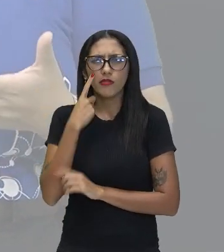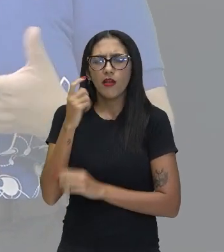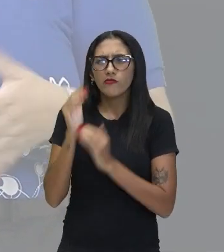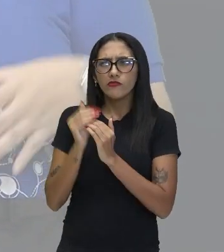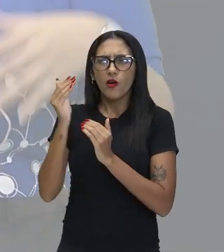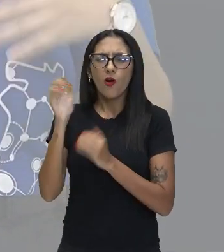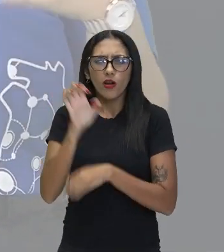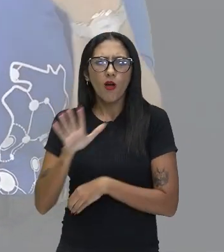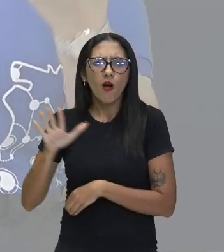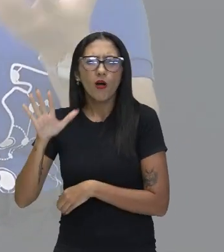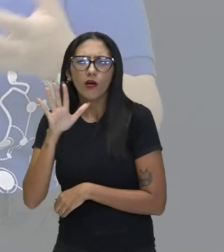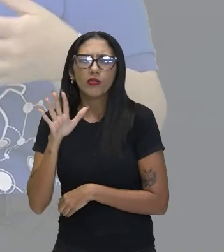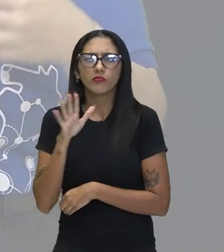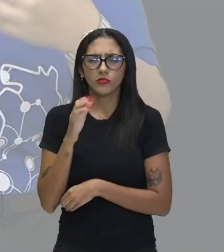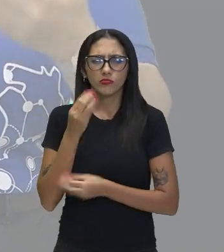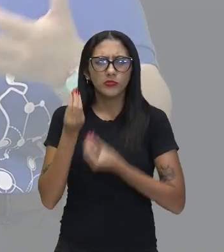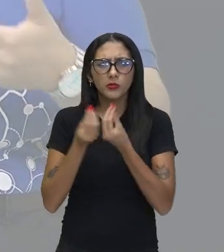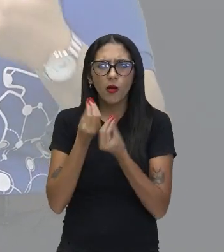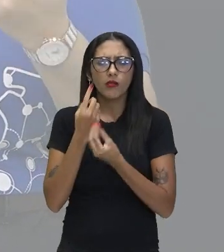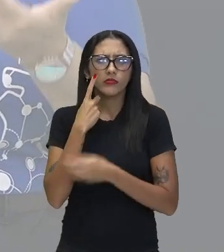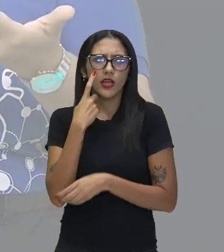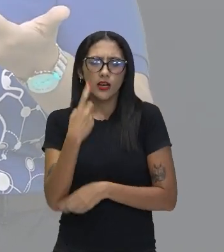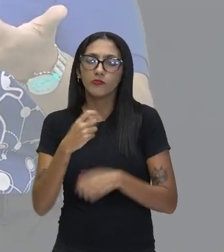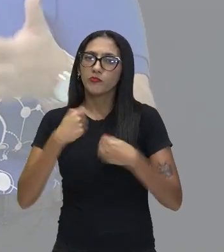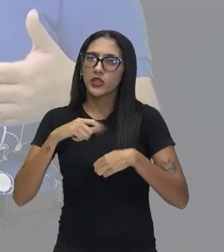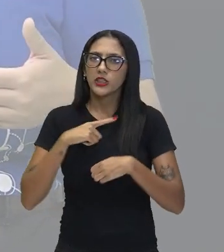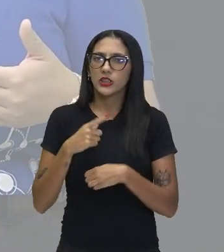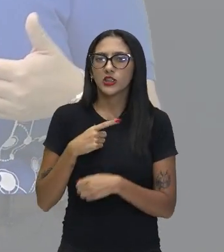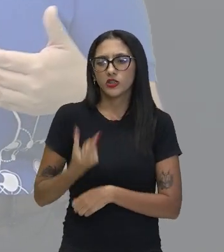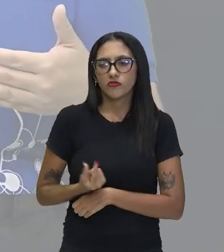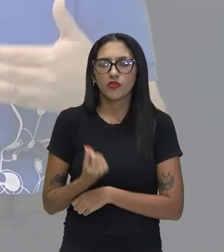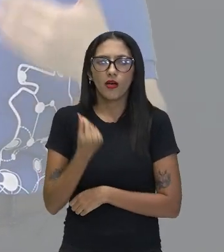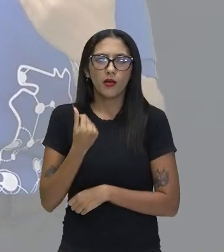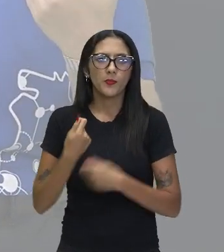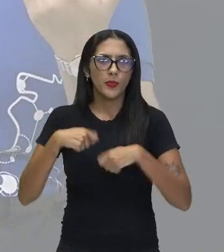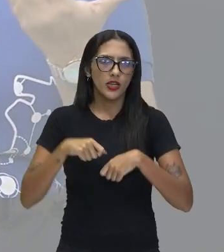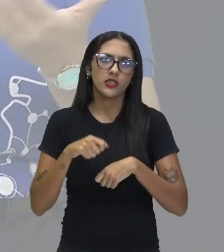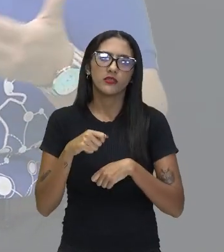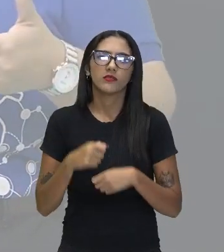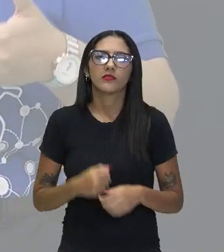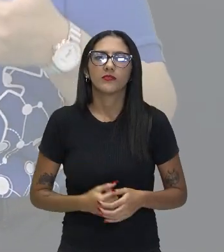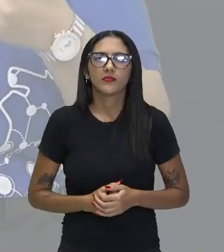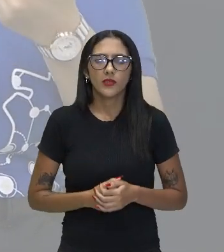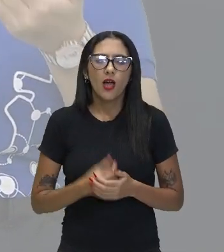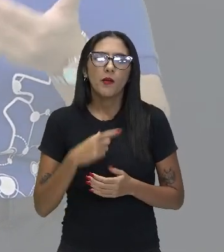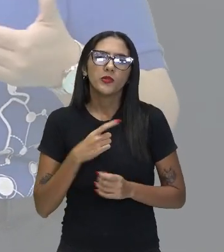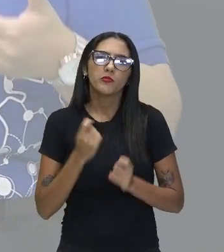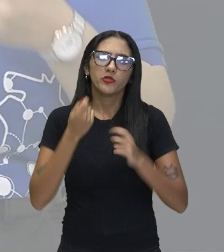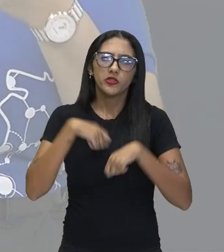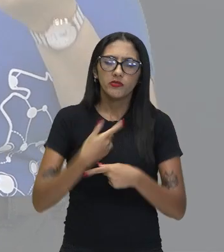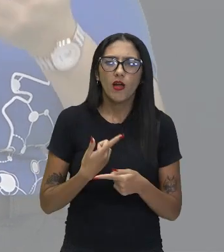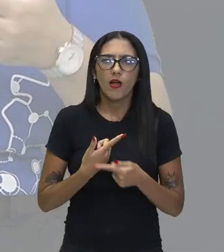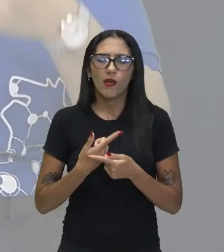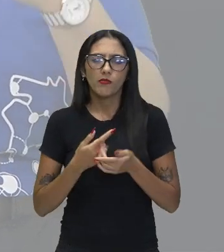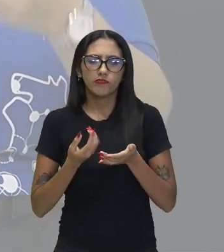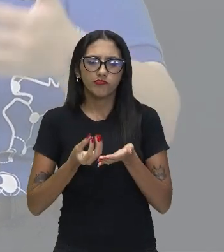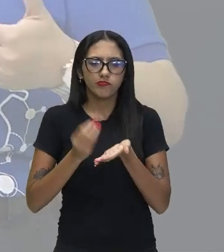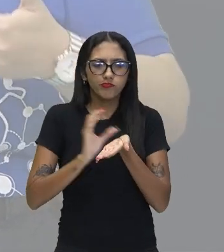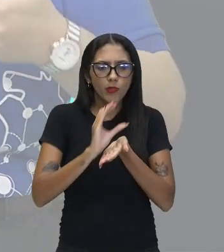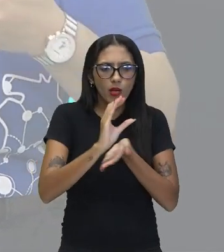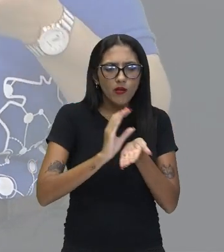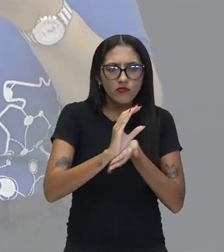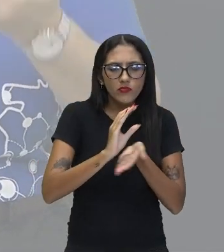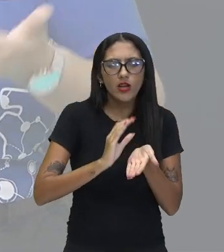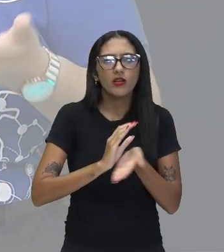de tendência, e também para que, de certa forma, custear e ajudar ali as pessoas